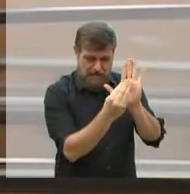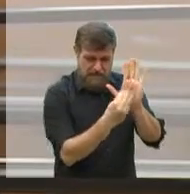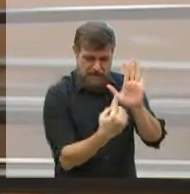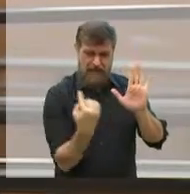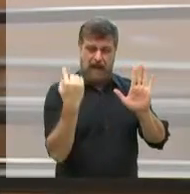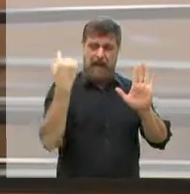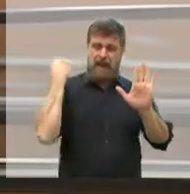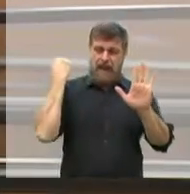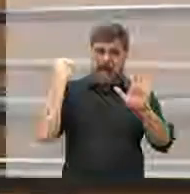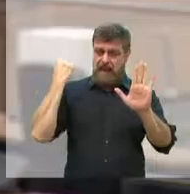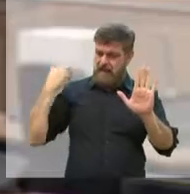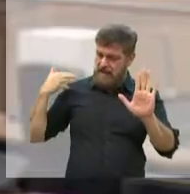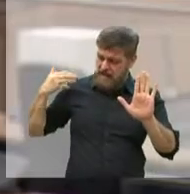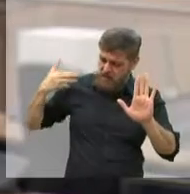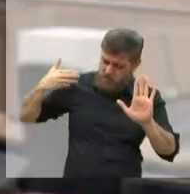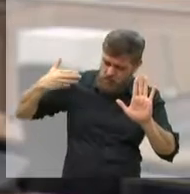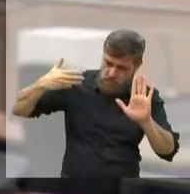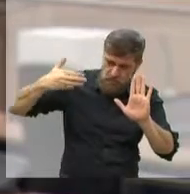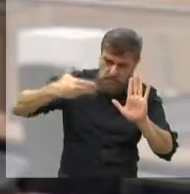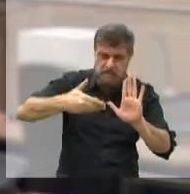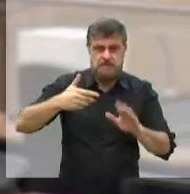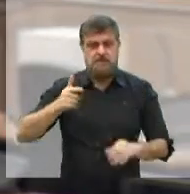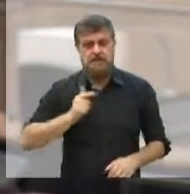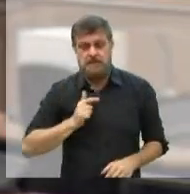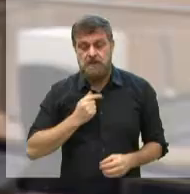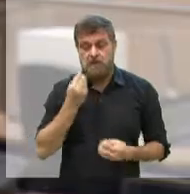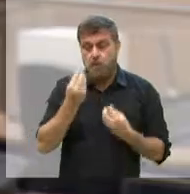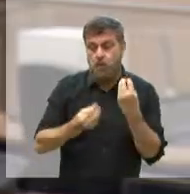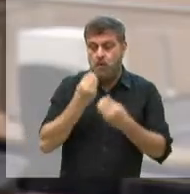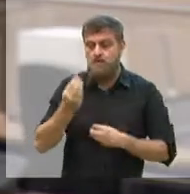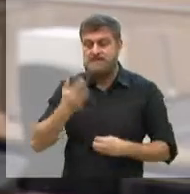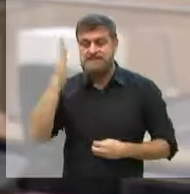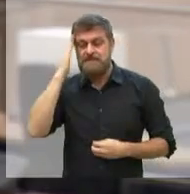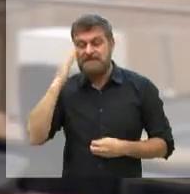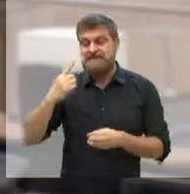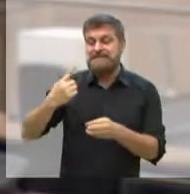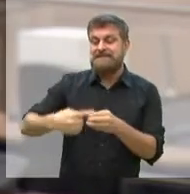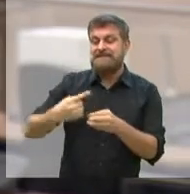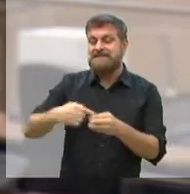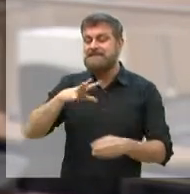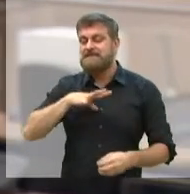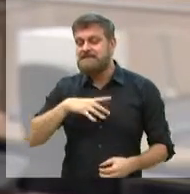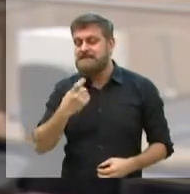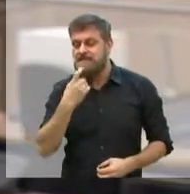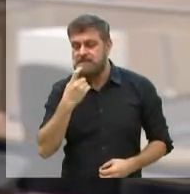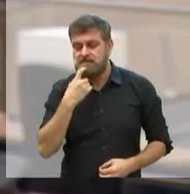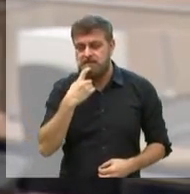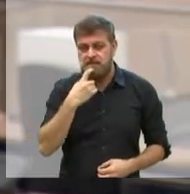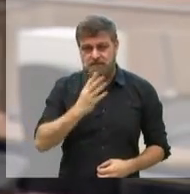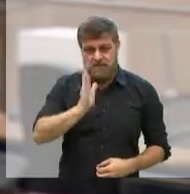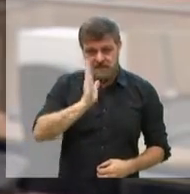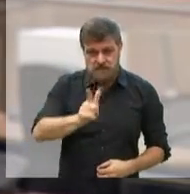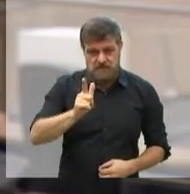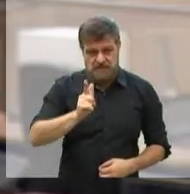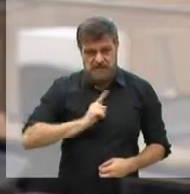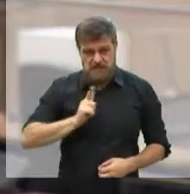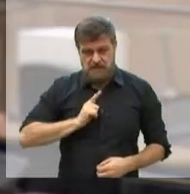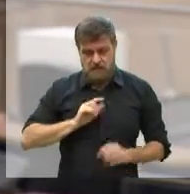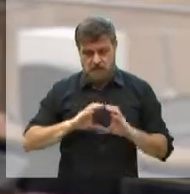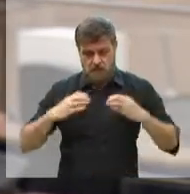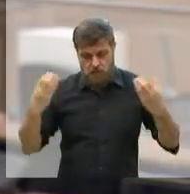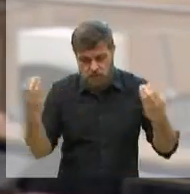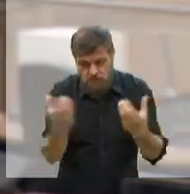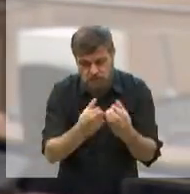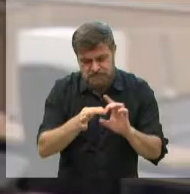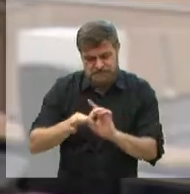lá de trás, da visão de cidades resilientes, ou seja, já é um movimento